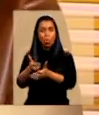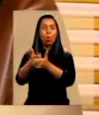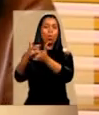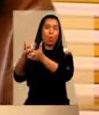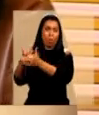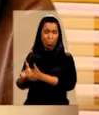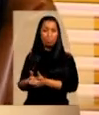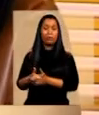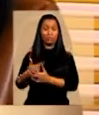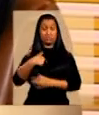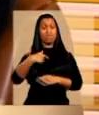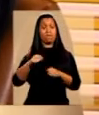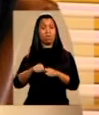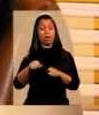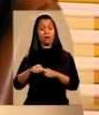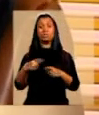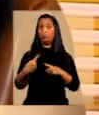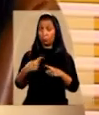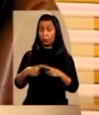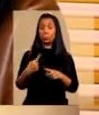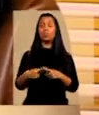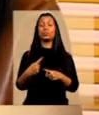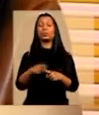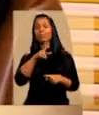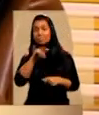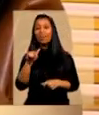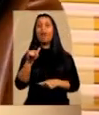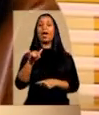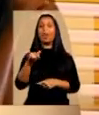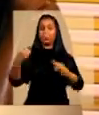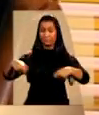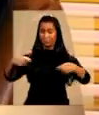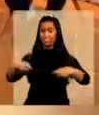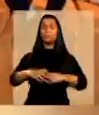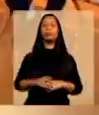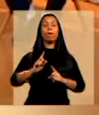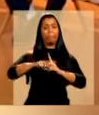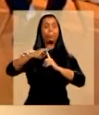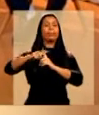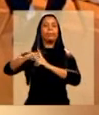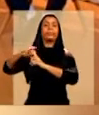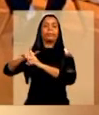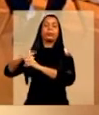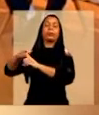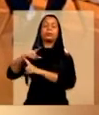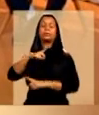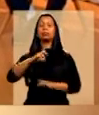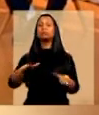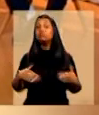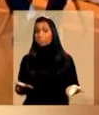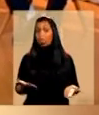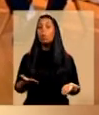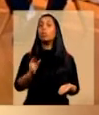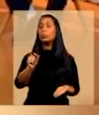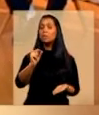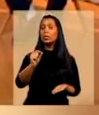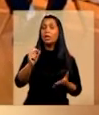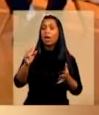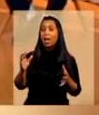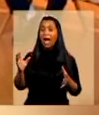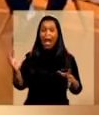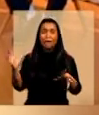É a quantidade de compras que eu faço, porque cada vez vai necessitando mais, né? Então, quer dizer, é